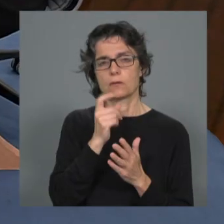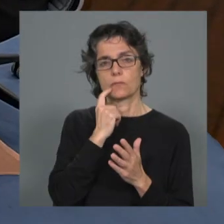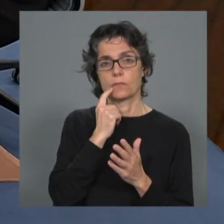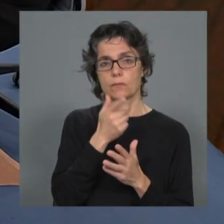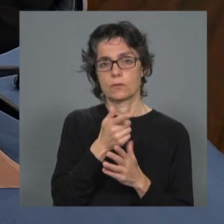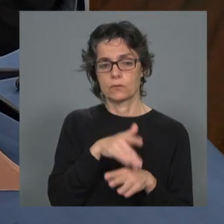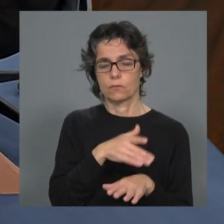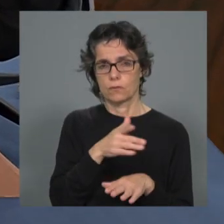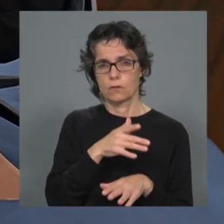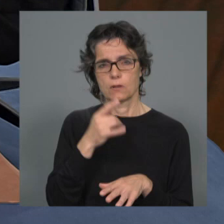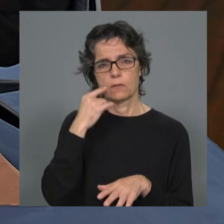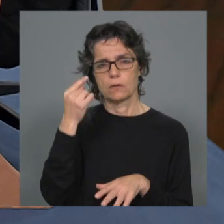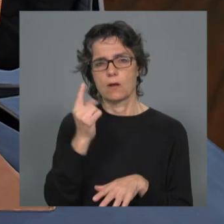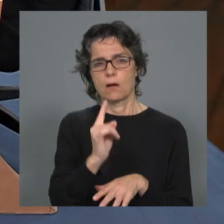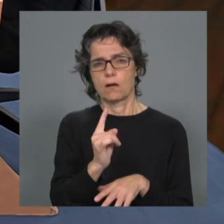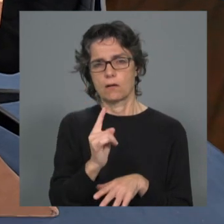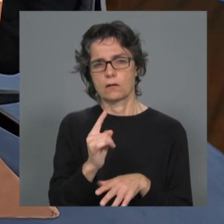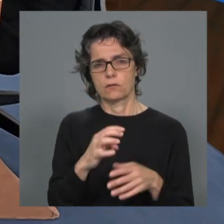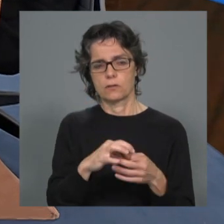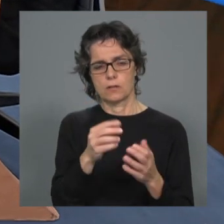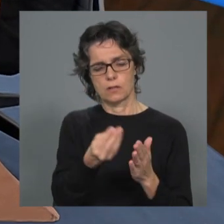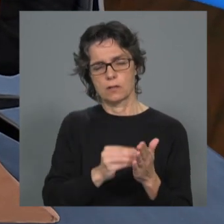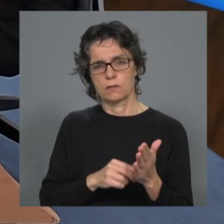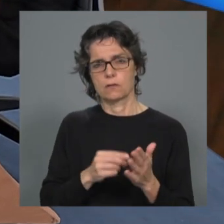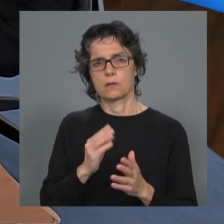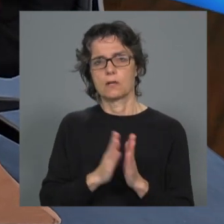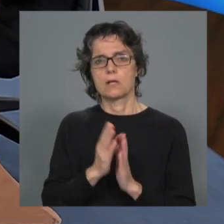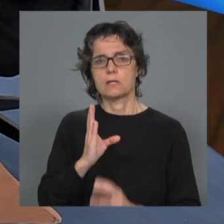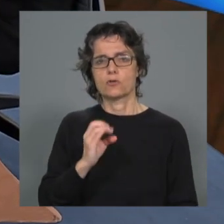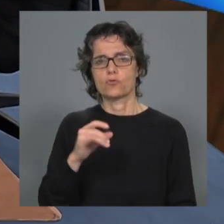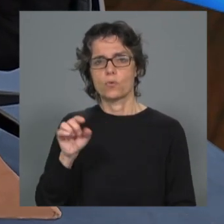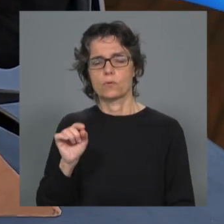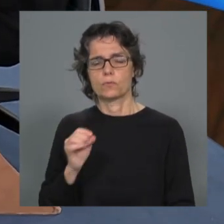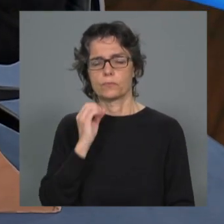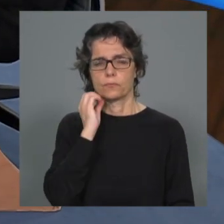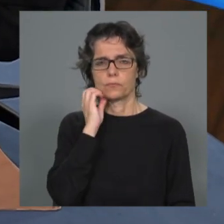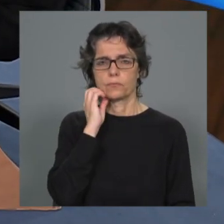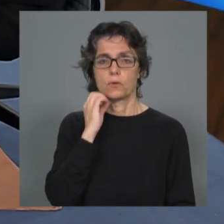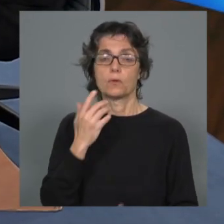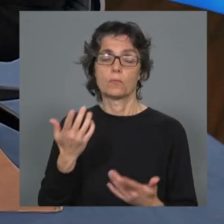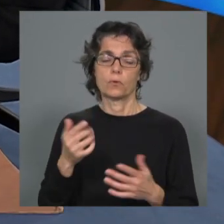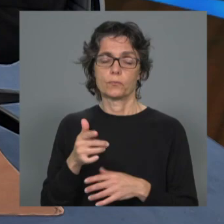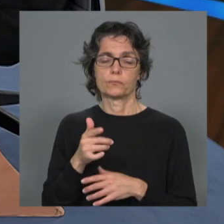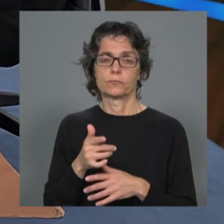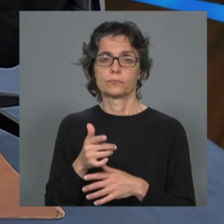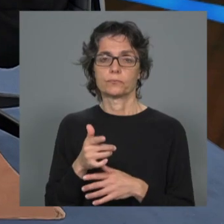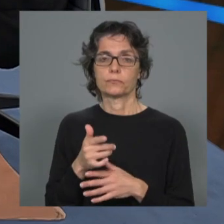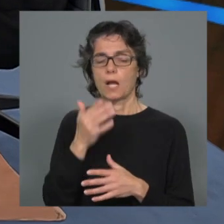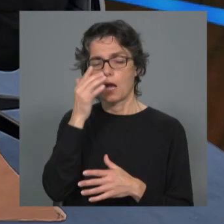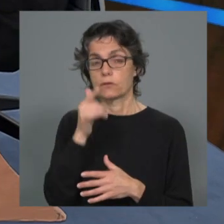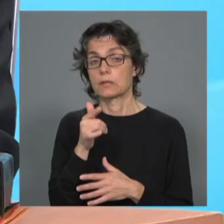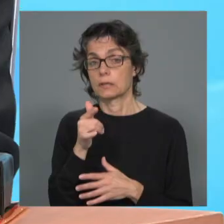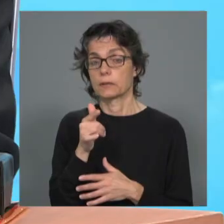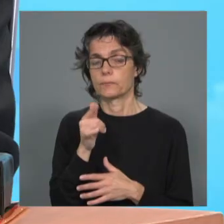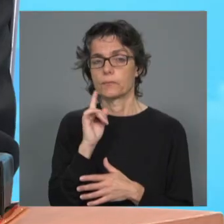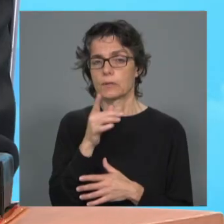que especificidade encontramos neste autor, em São João? Olha, acima de tudo, eu acho que poderia caracterizar 2 ou